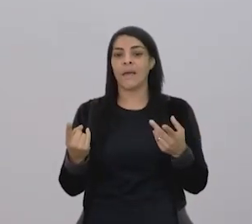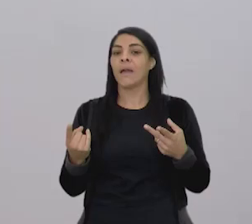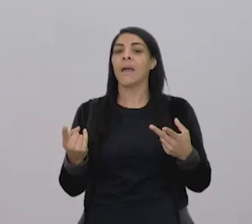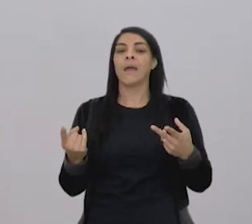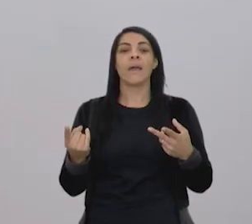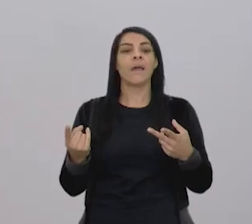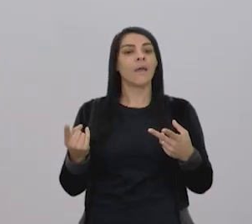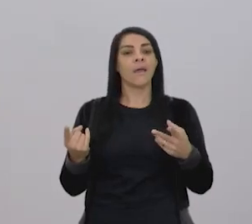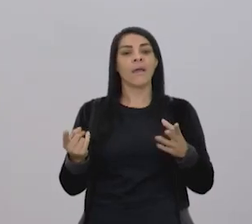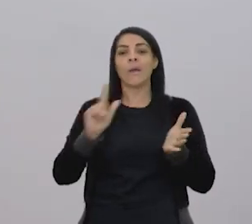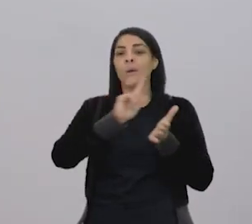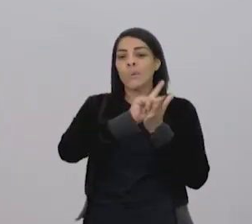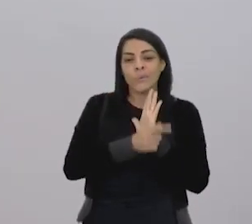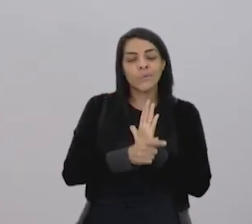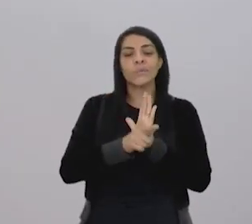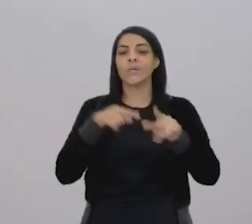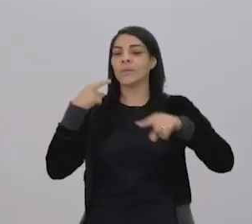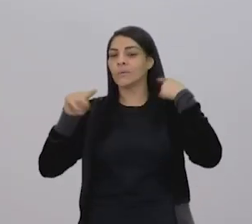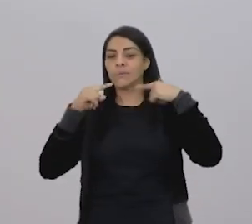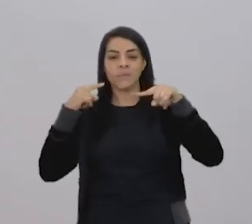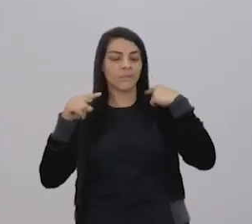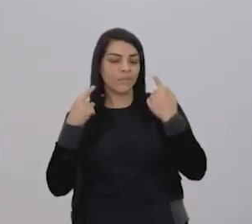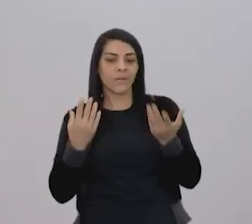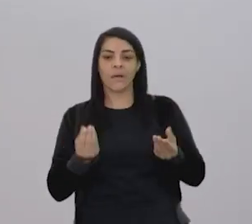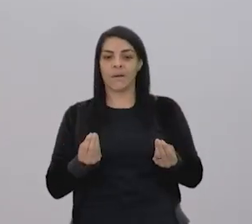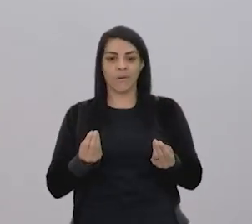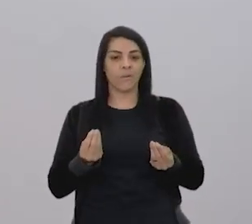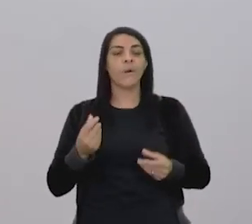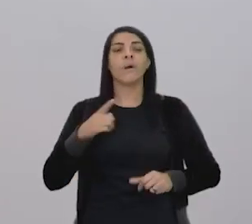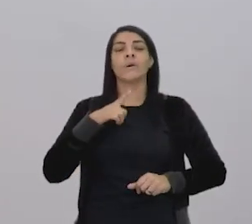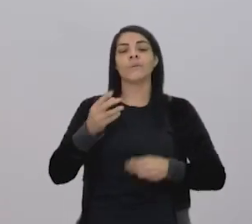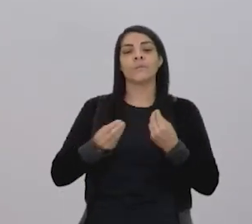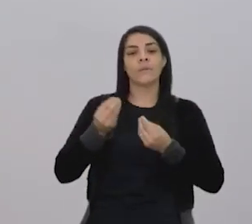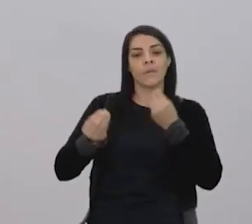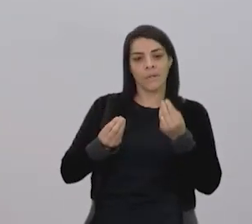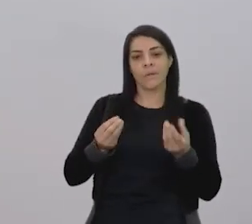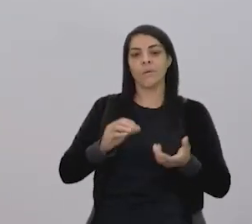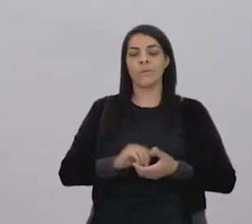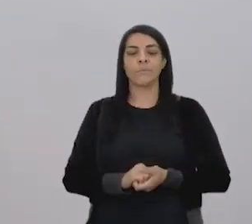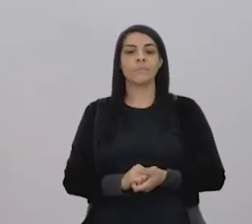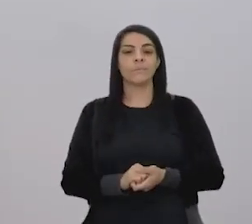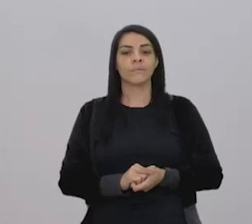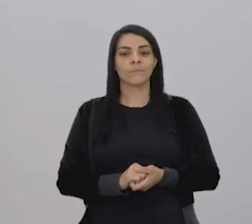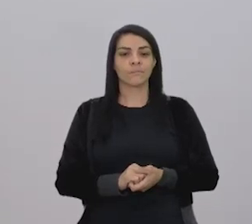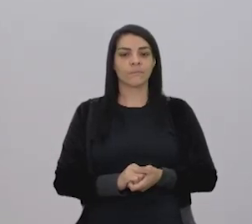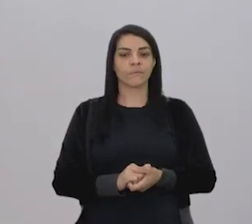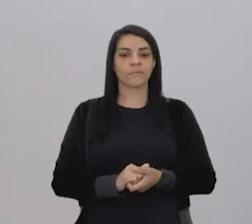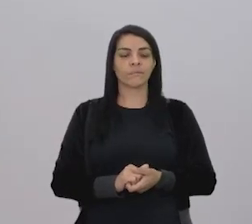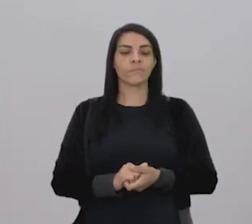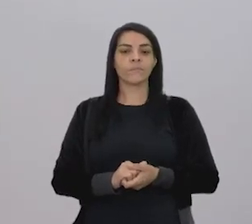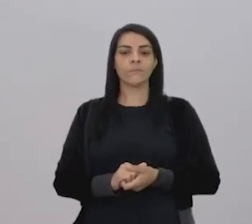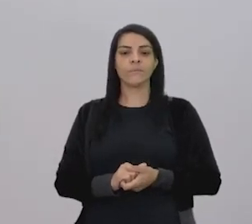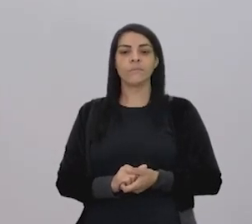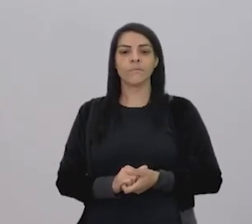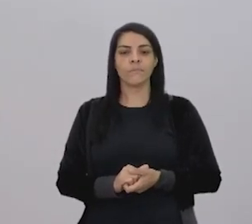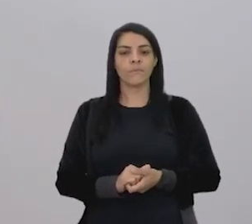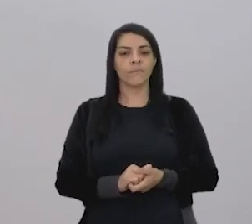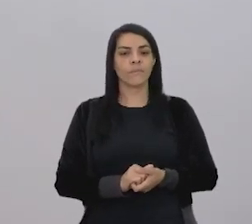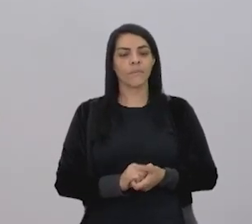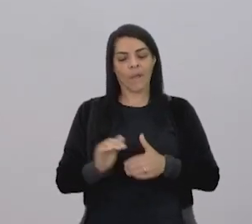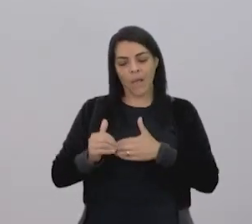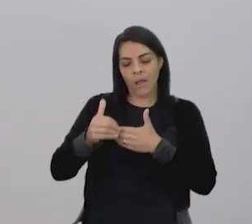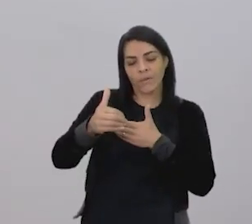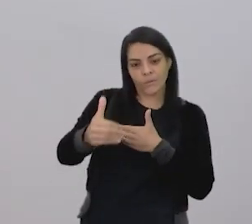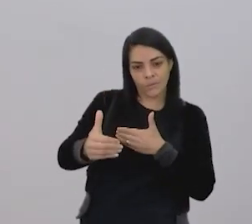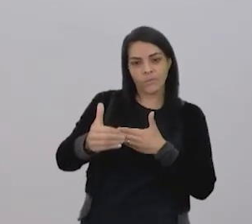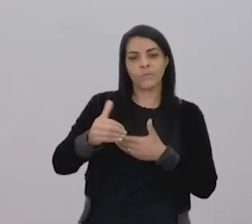atos sexuais, então é bastante complicado você falar que o funk é erotizado e o rock não. Enfim, então ao longo de um tempo,